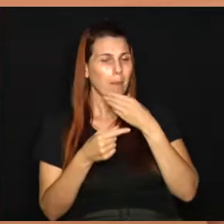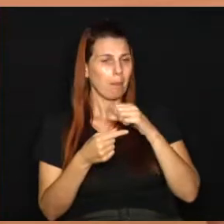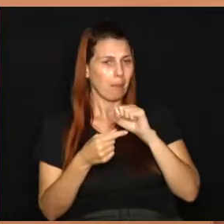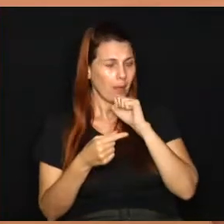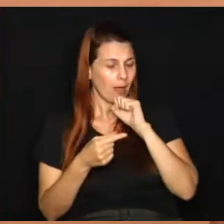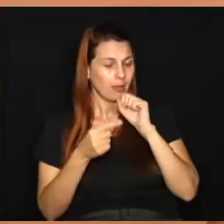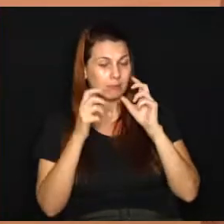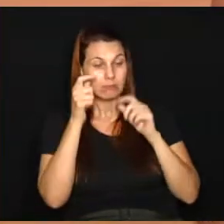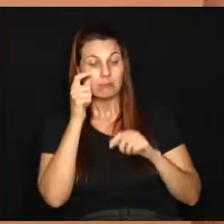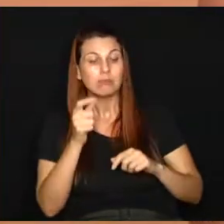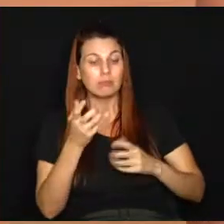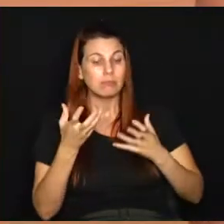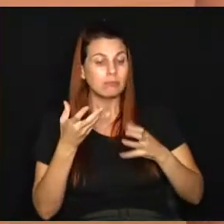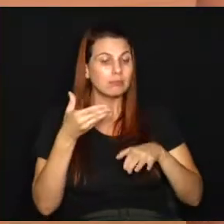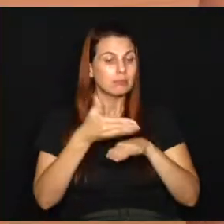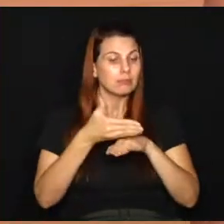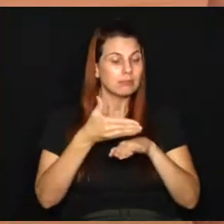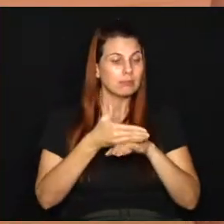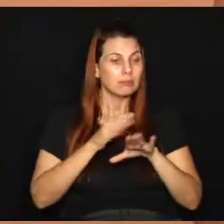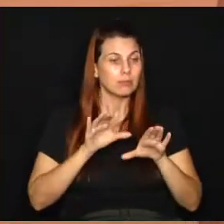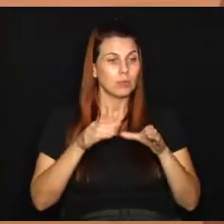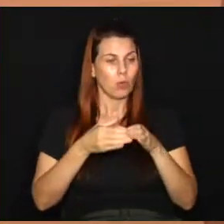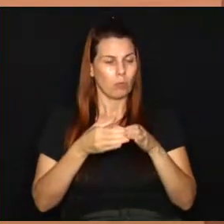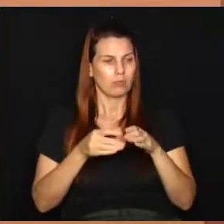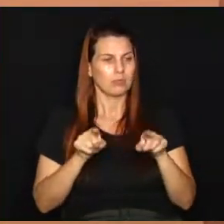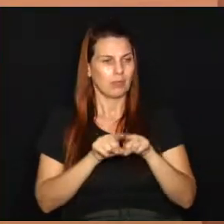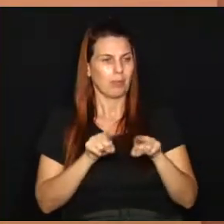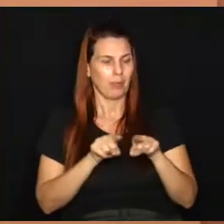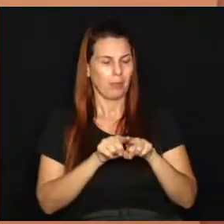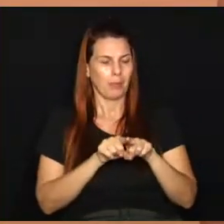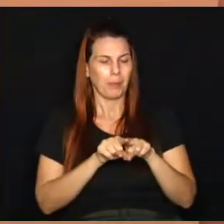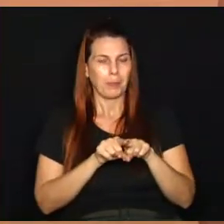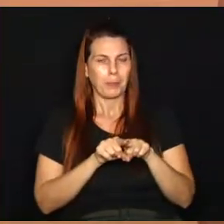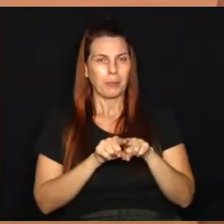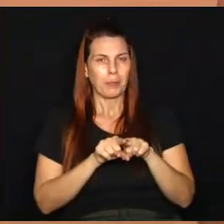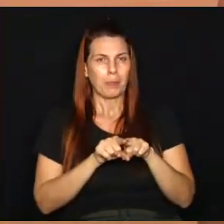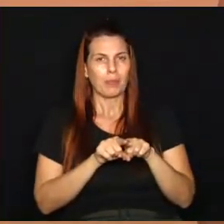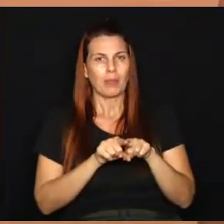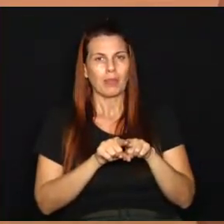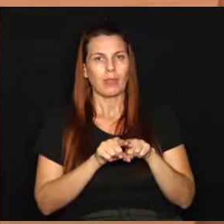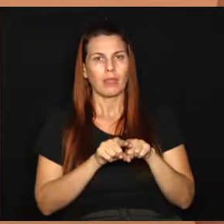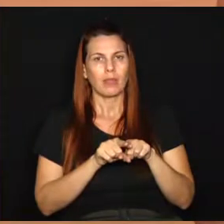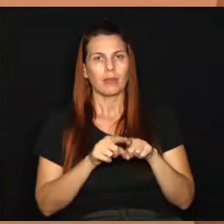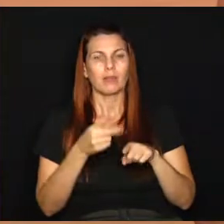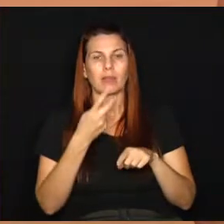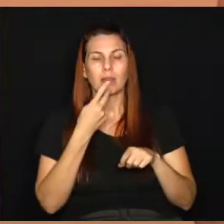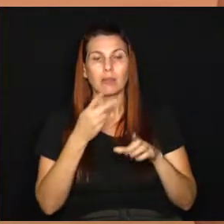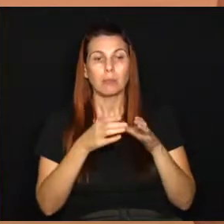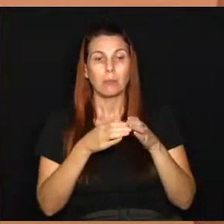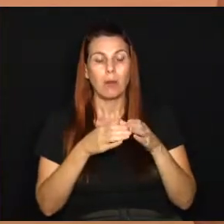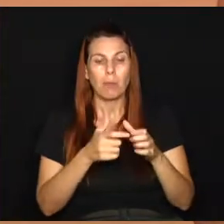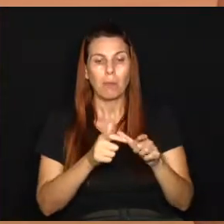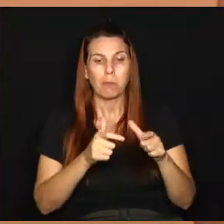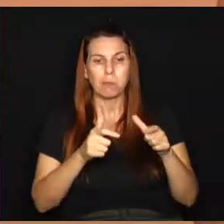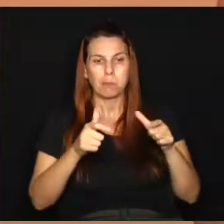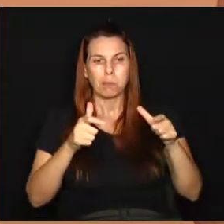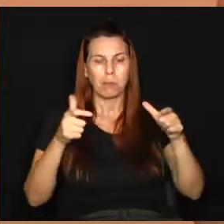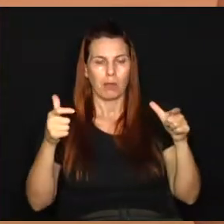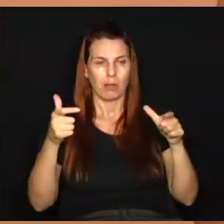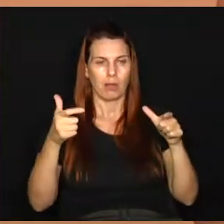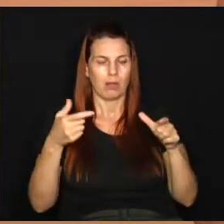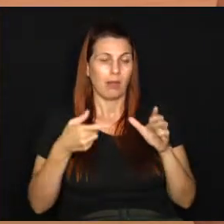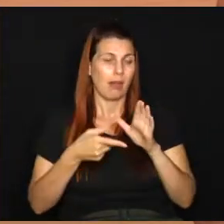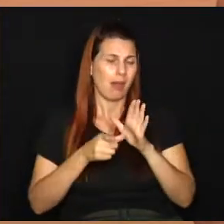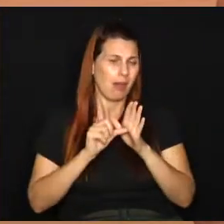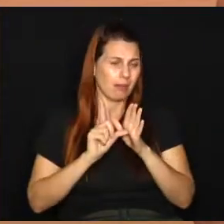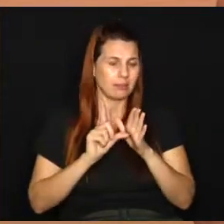pais dentro do nosso coletivo, né? Como eu dizia para a Mariana, o coletivo cresceu muito. Nós antes abríamos